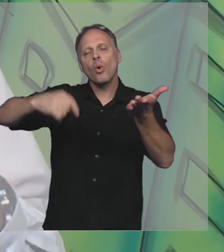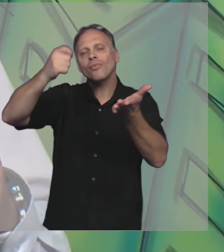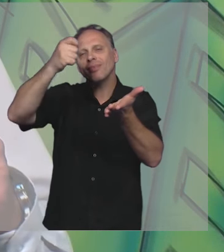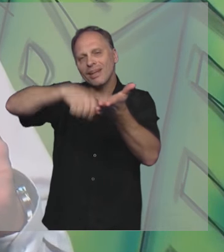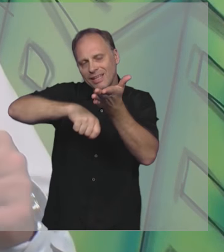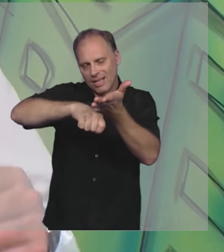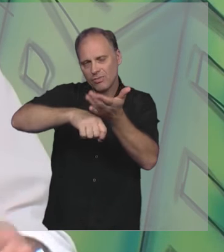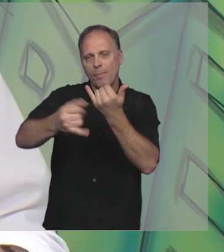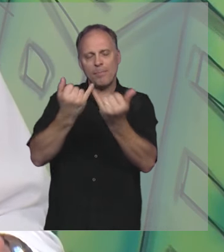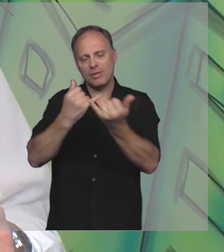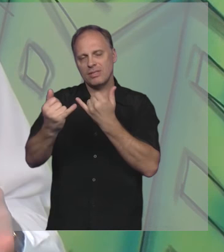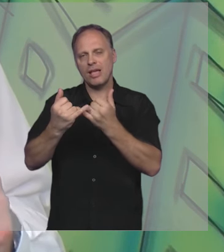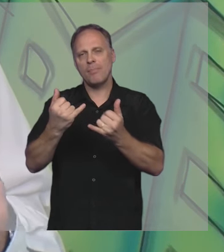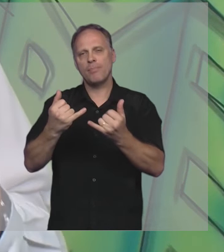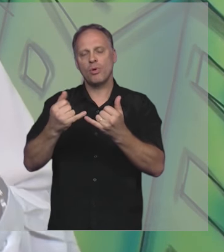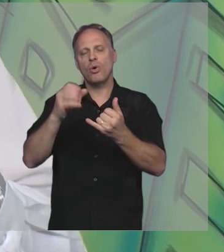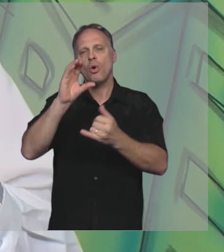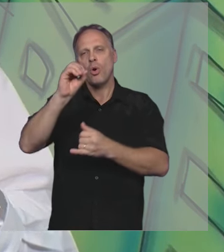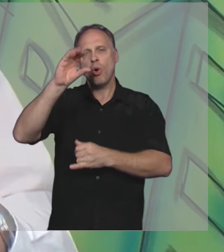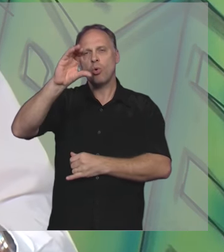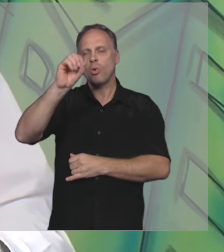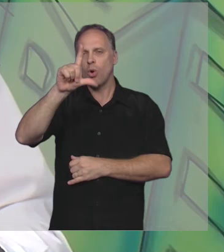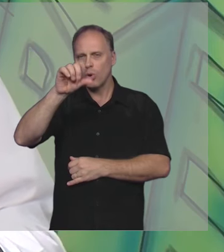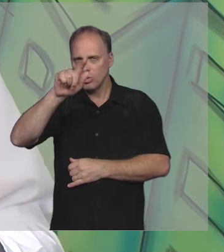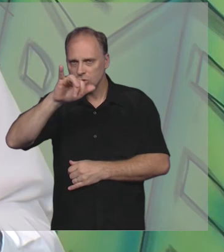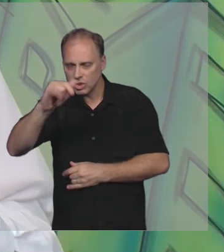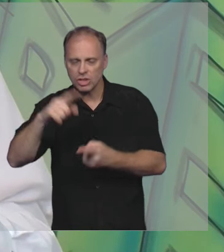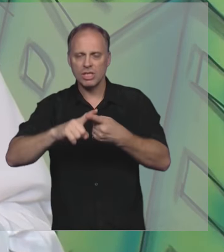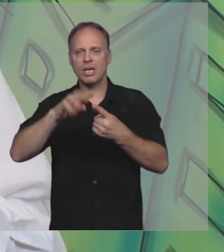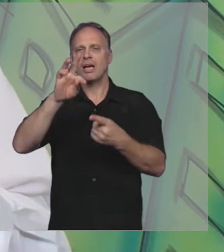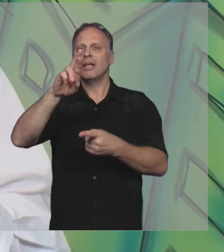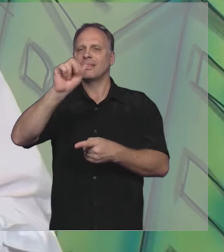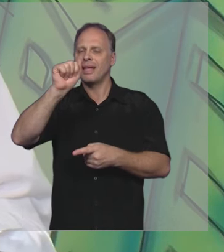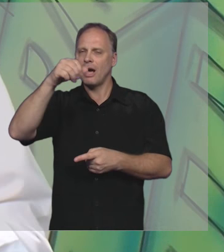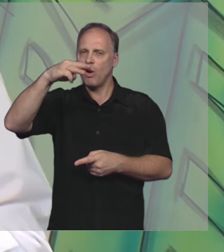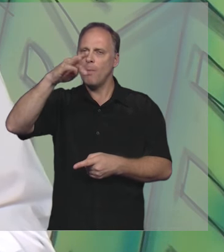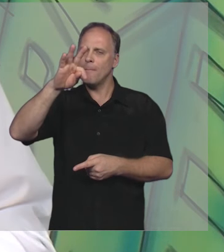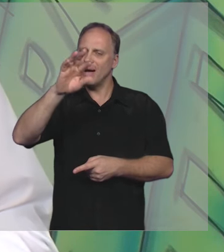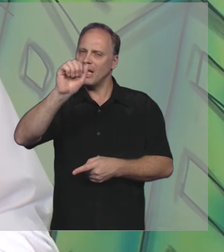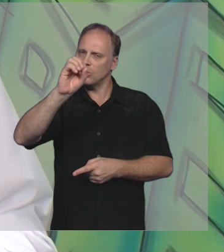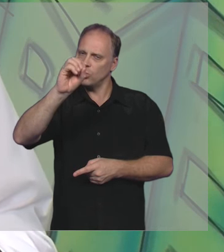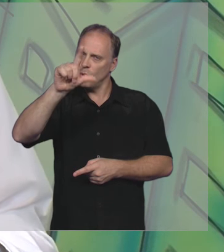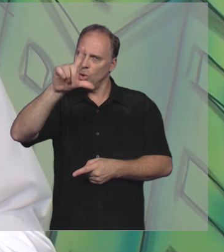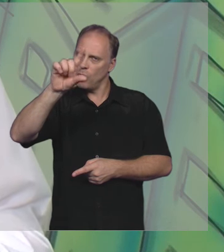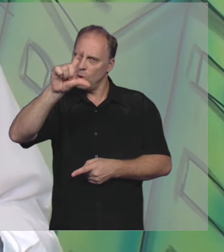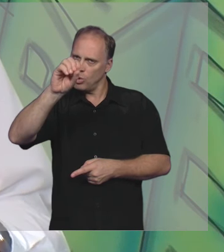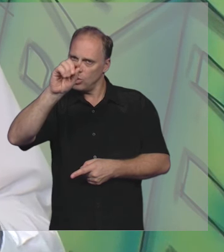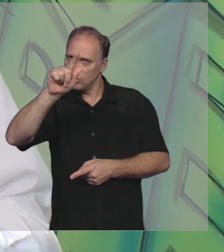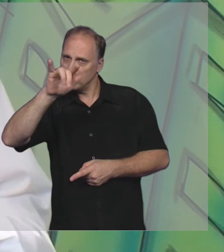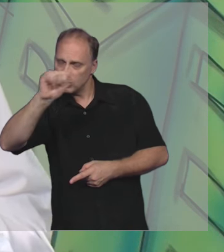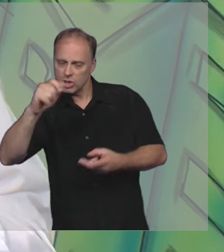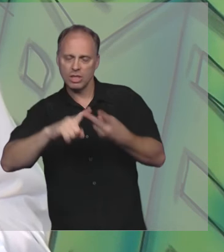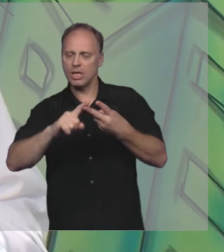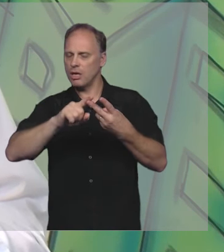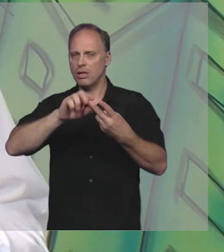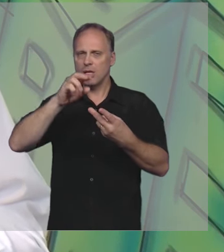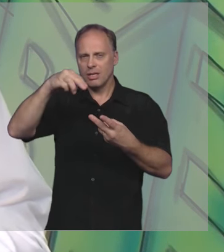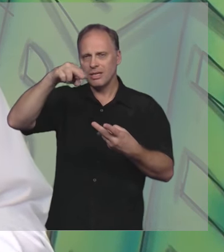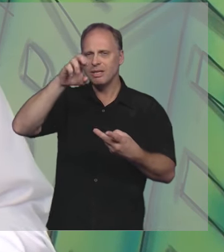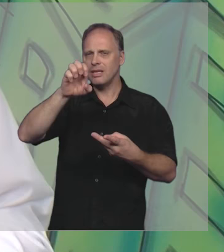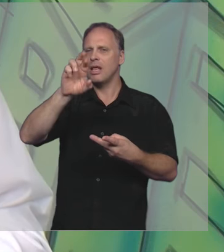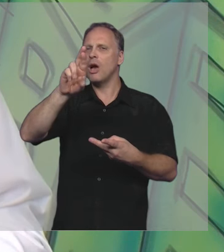contratualizados, por exemplo, serviço de oncologia, serviço de traumatologia, serviço de neurocirurgia. E